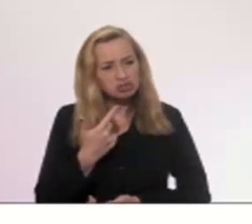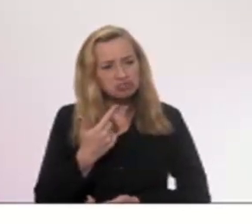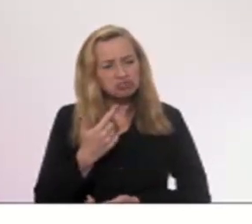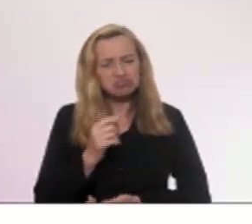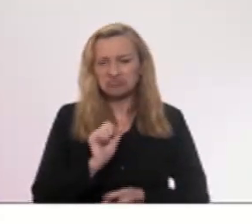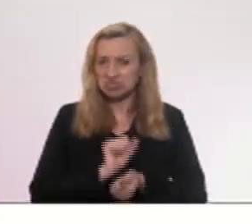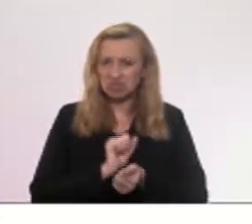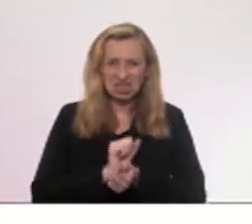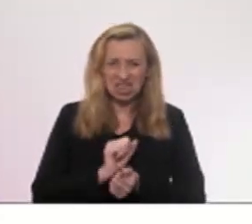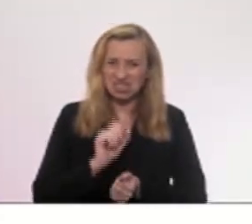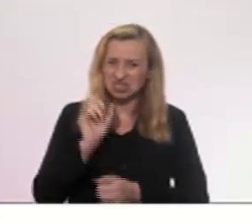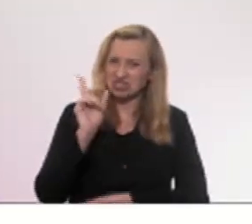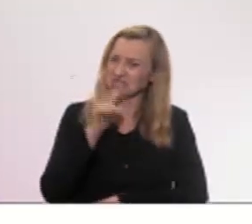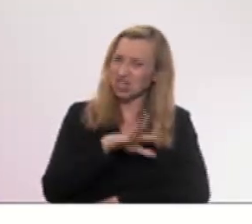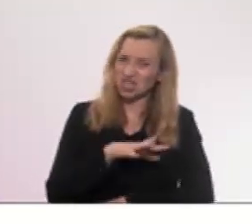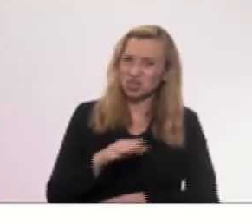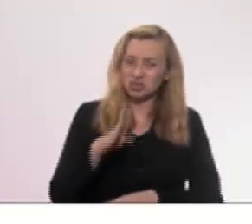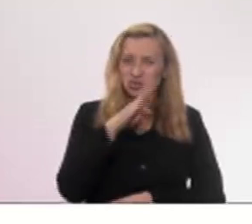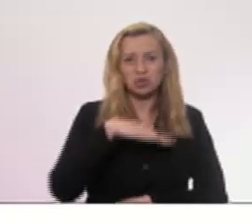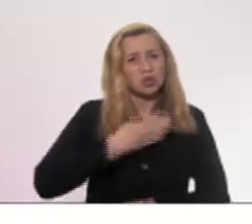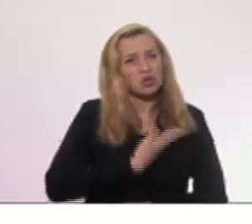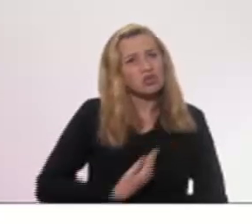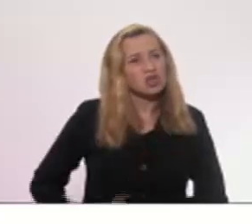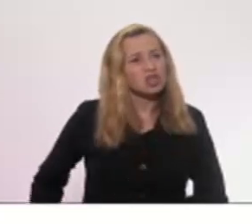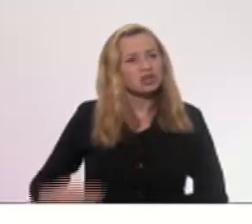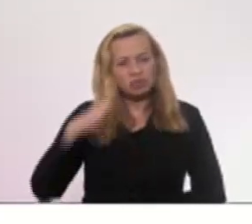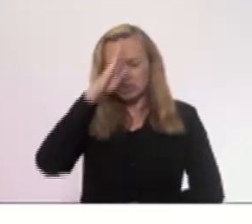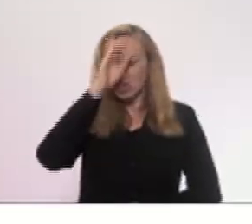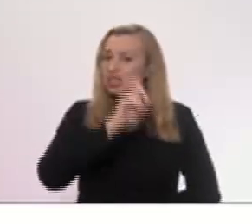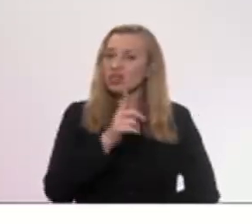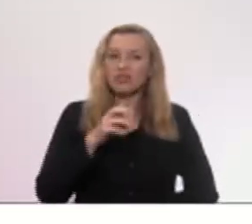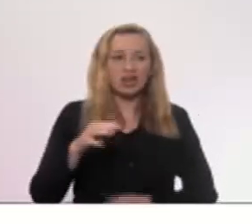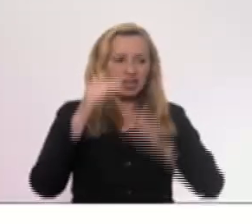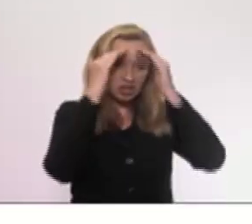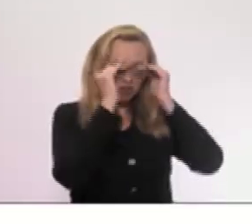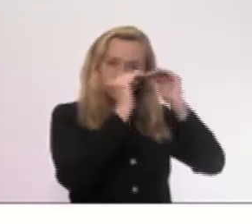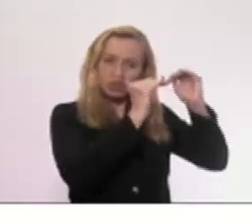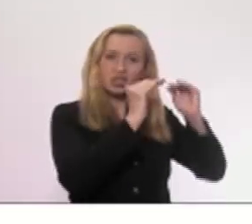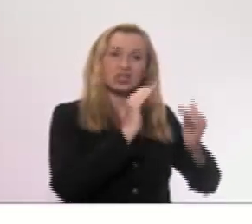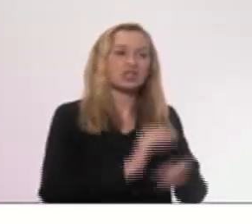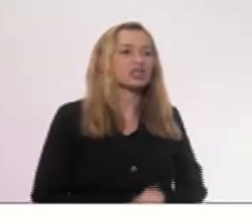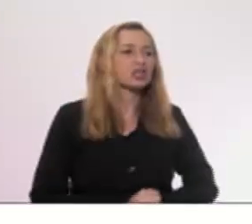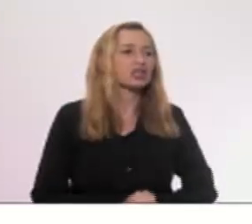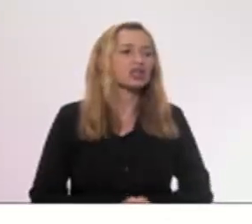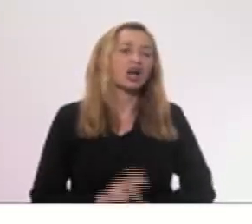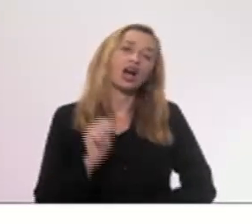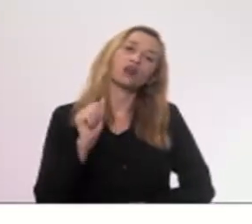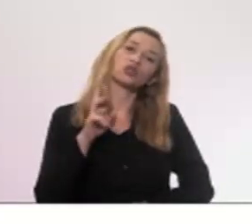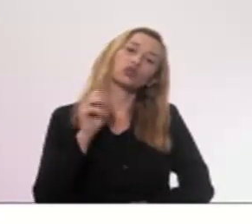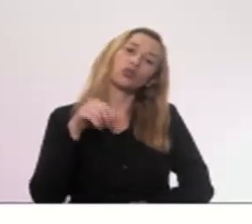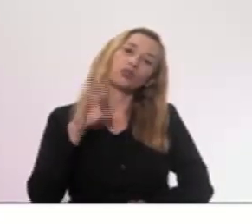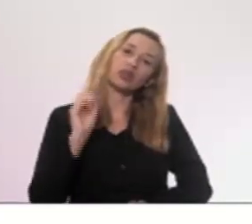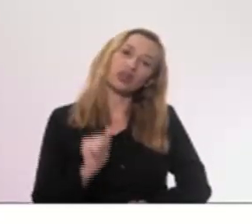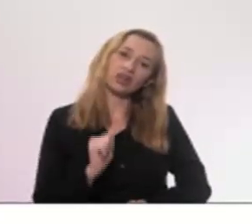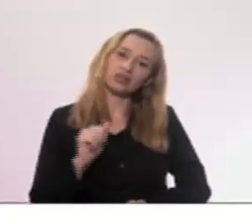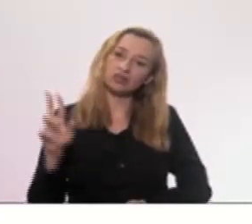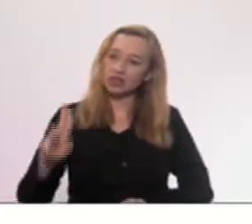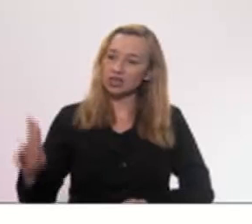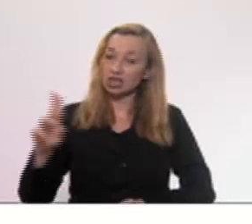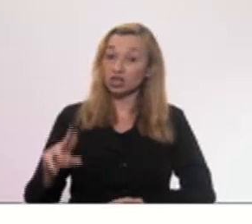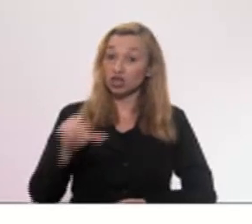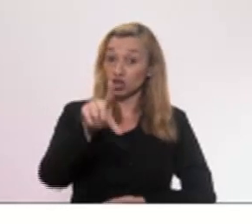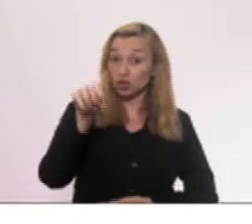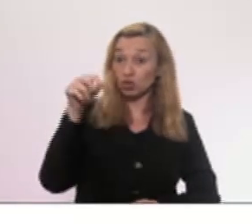coisa diferente, que o governo Bolsonaro não vai respeitar a autonomia universitária no processo de escolha dos